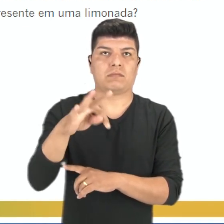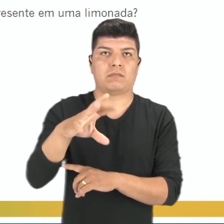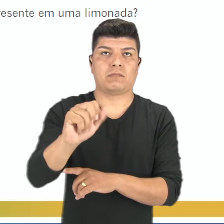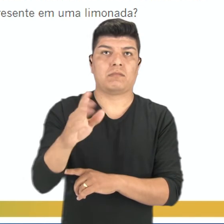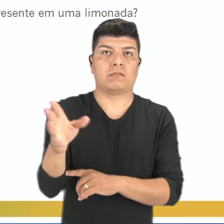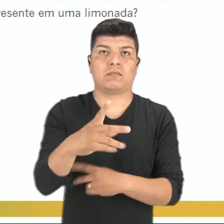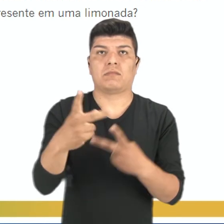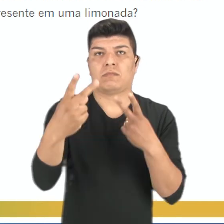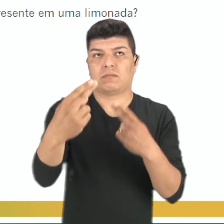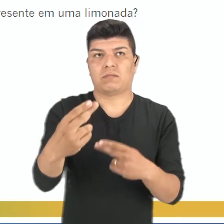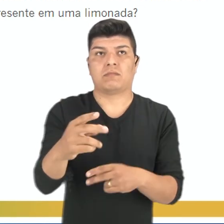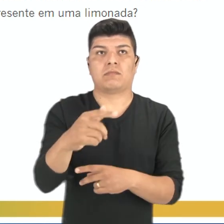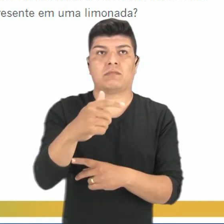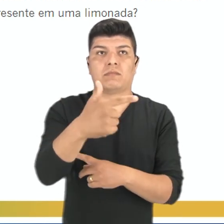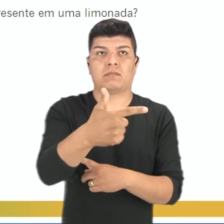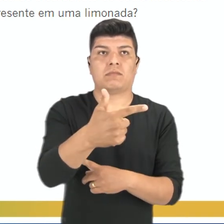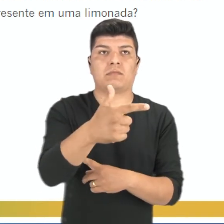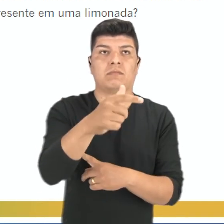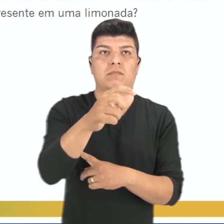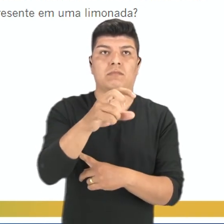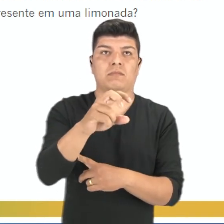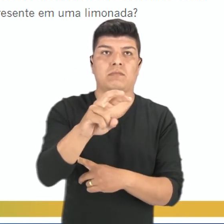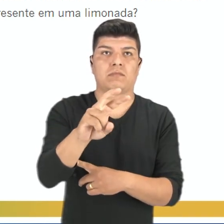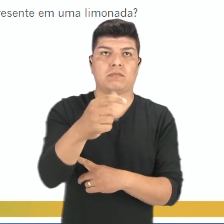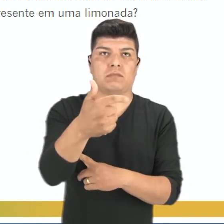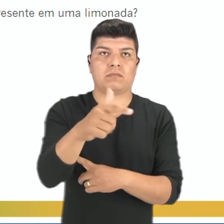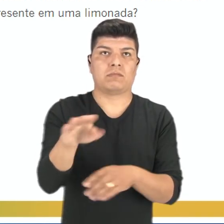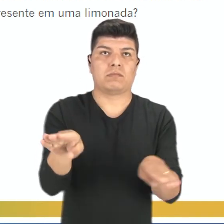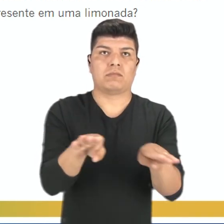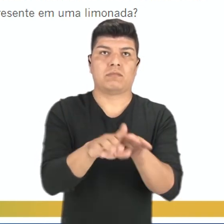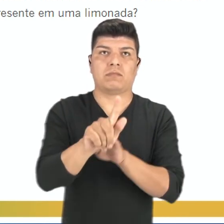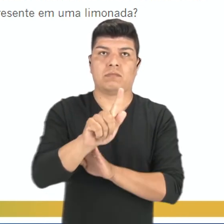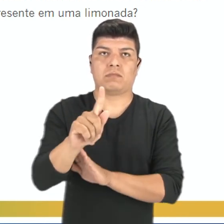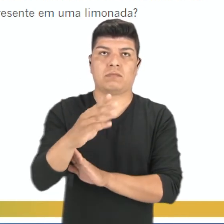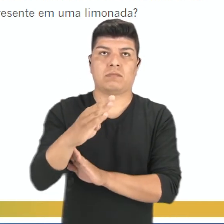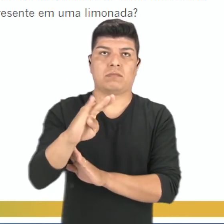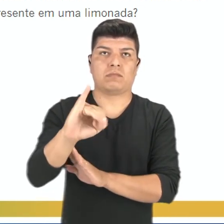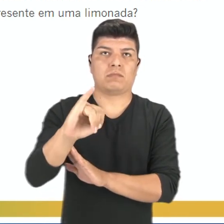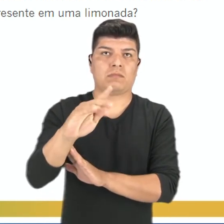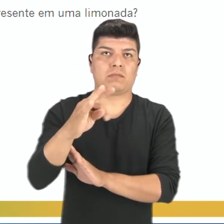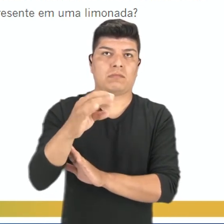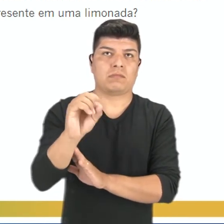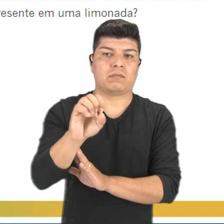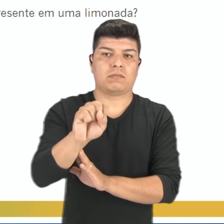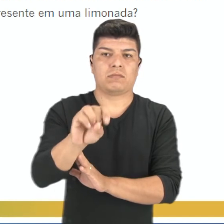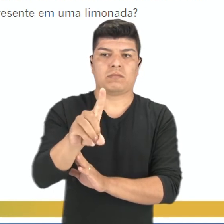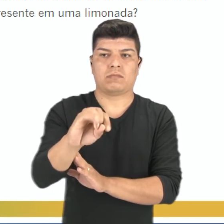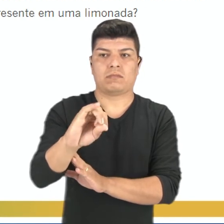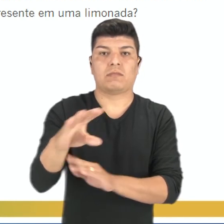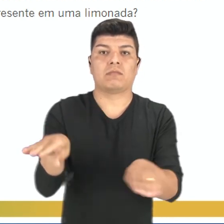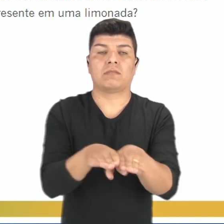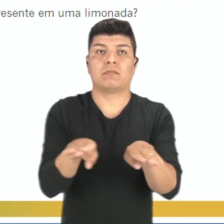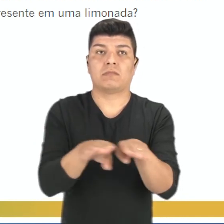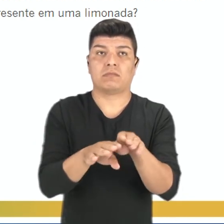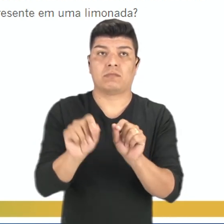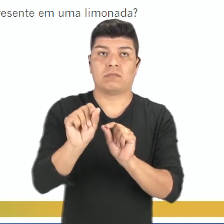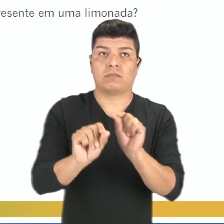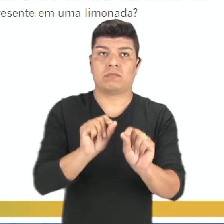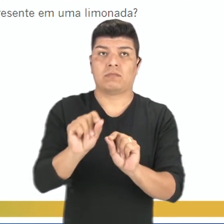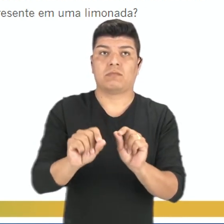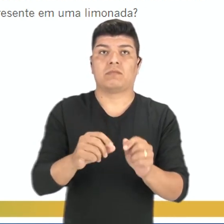a 252 gramas de bicarbonato de sódio e está para x. Essa é a nossa variável,